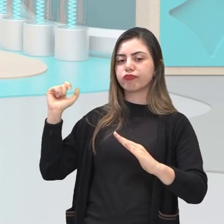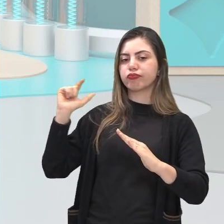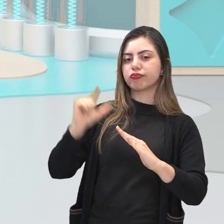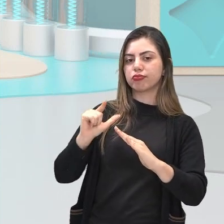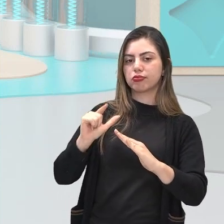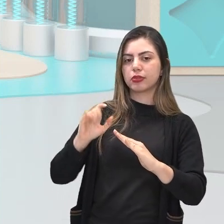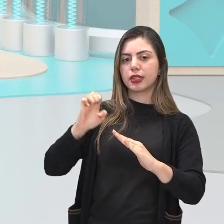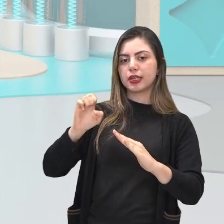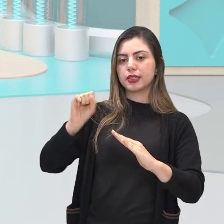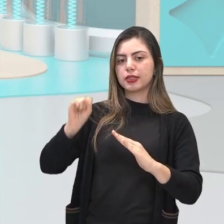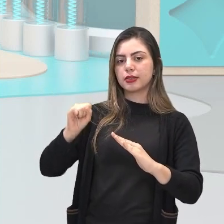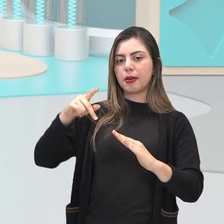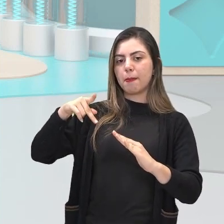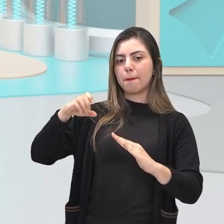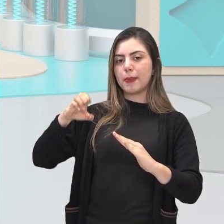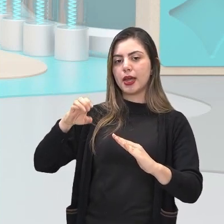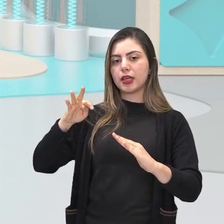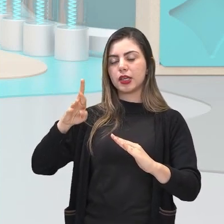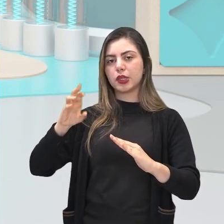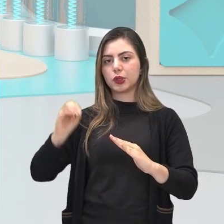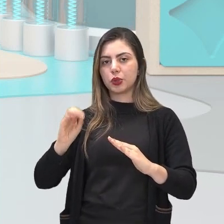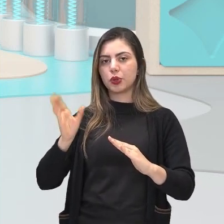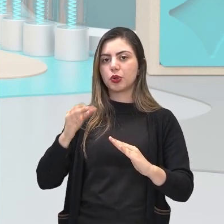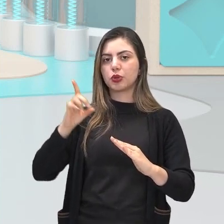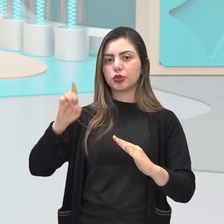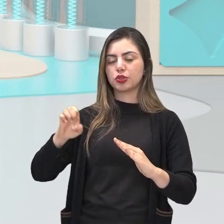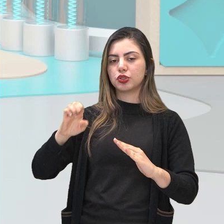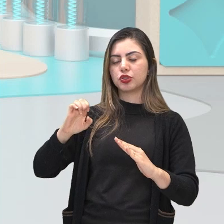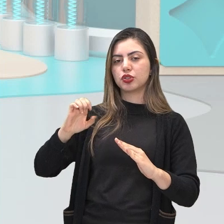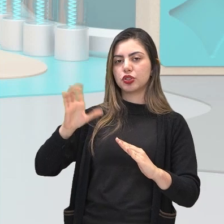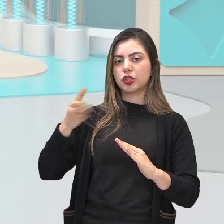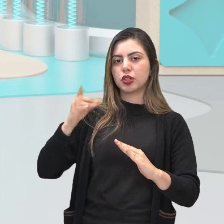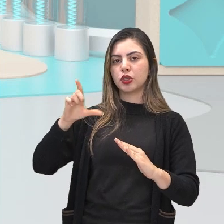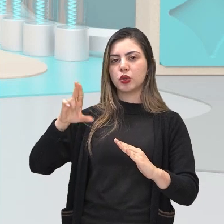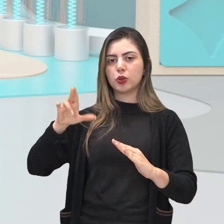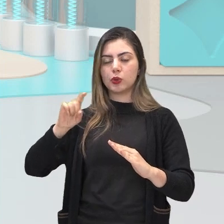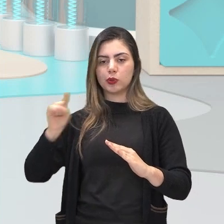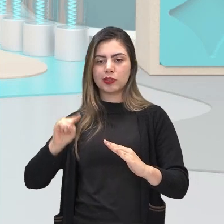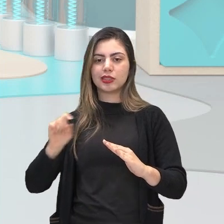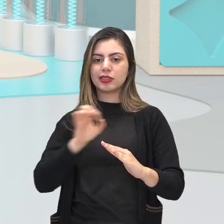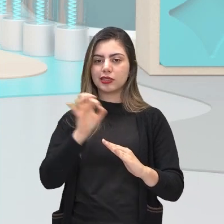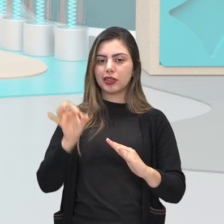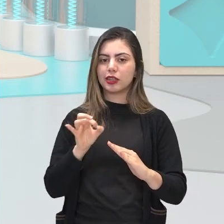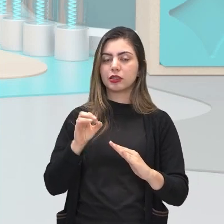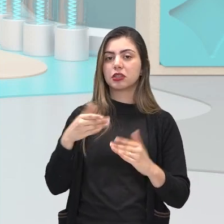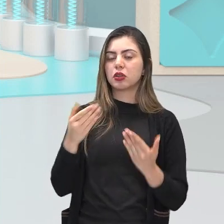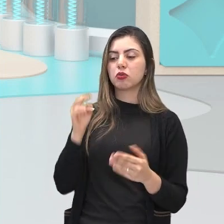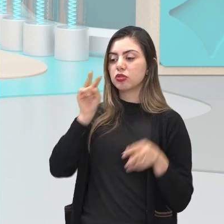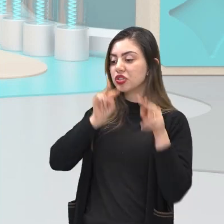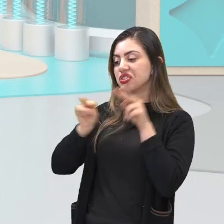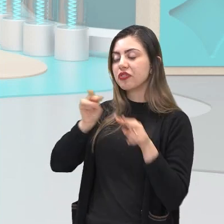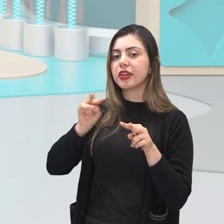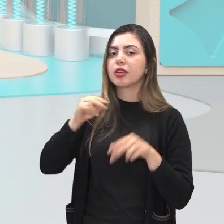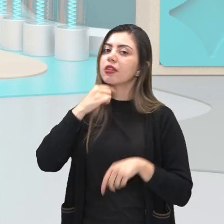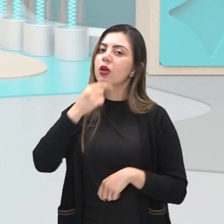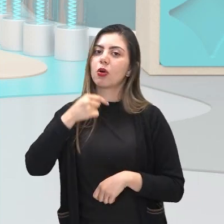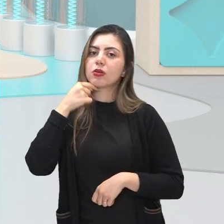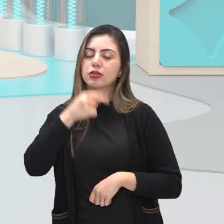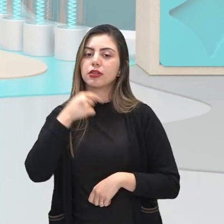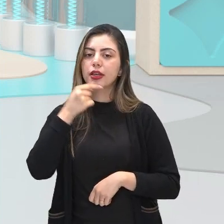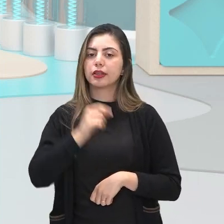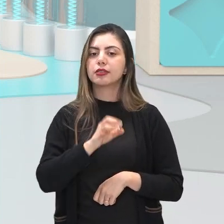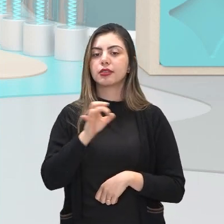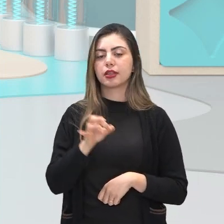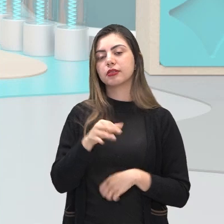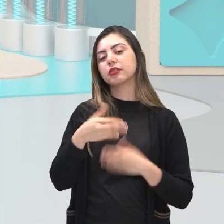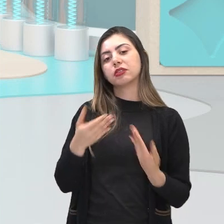espectro de luz. Então, é o feixe de emissão eletromagnética que são invisíveis aos olhos humanos e que